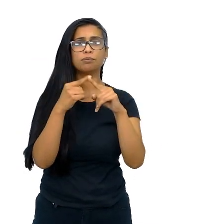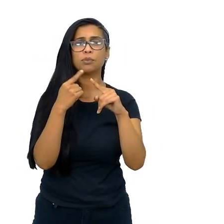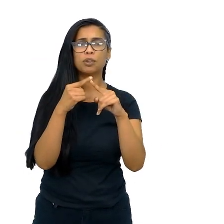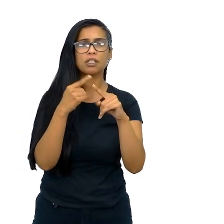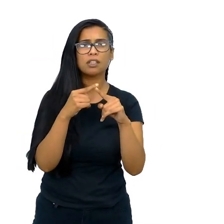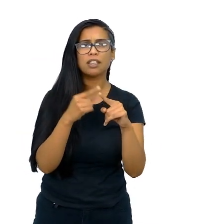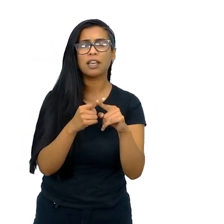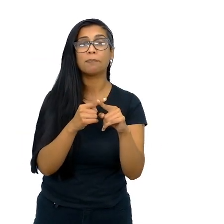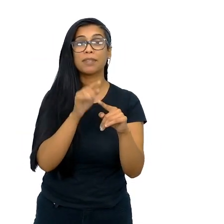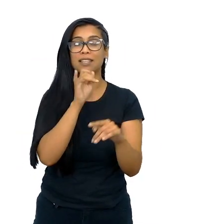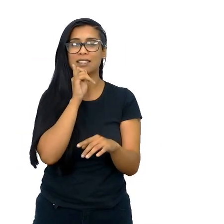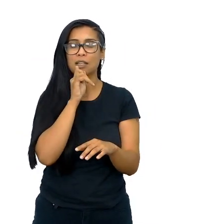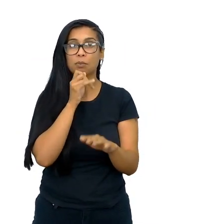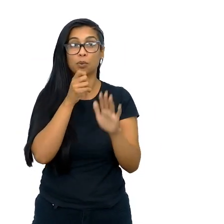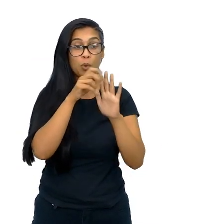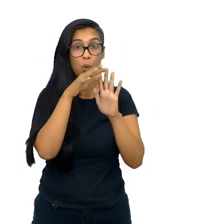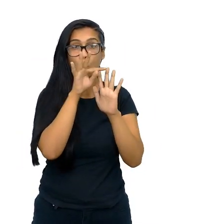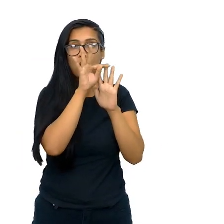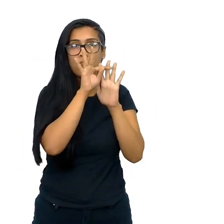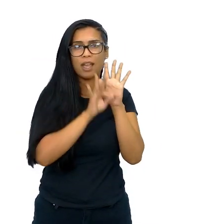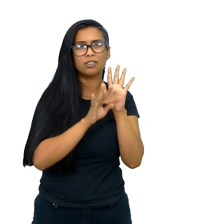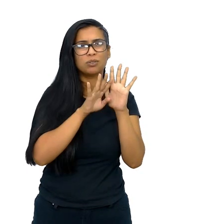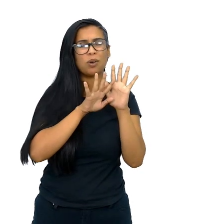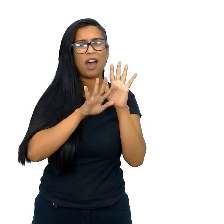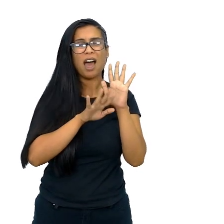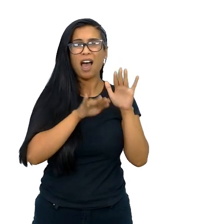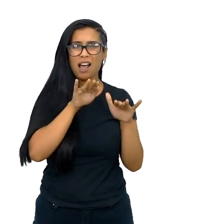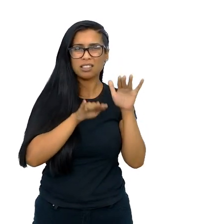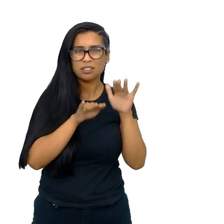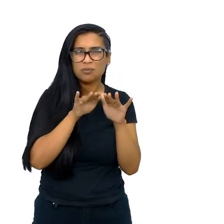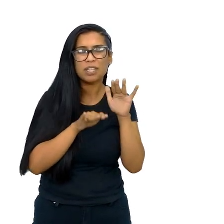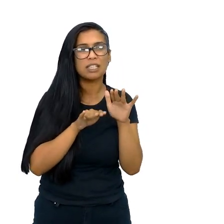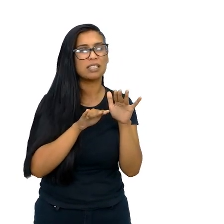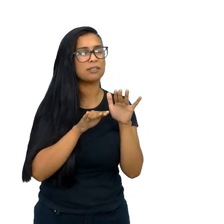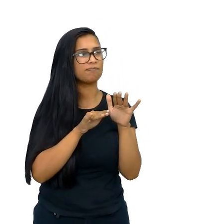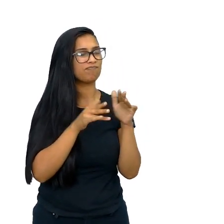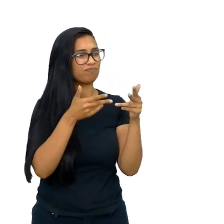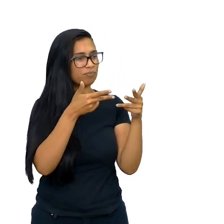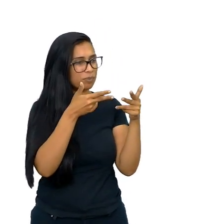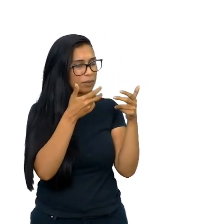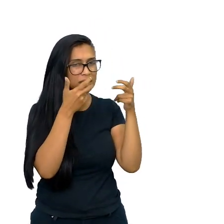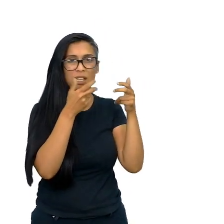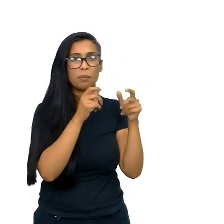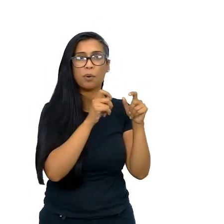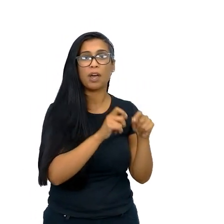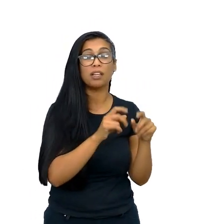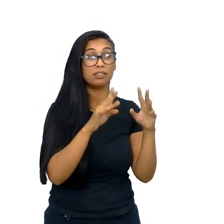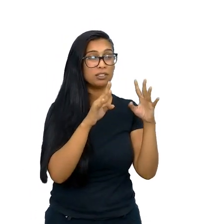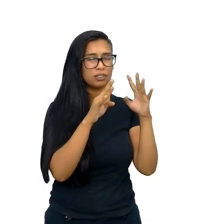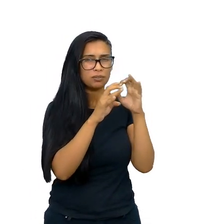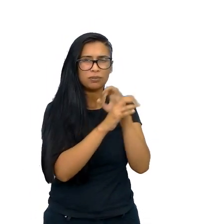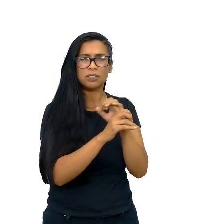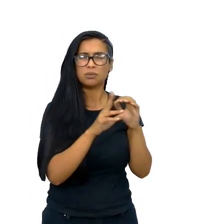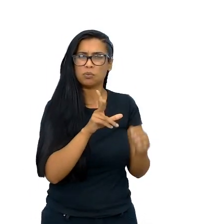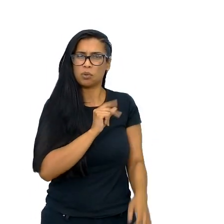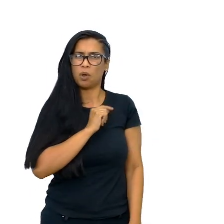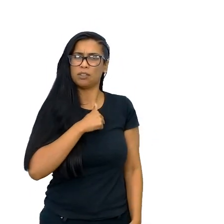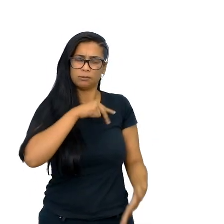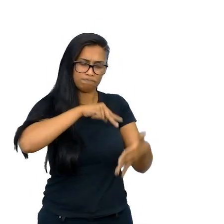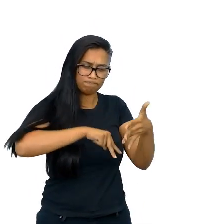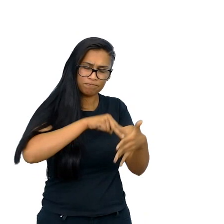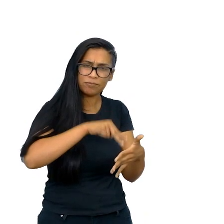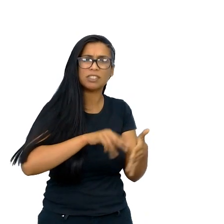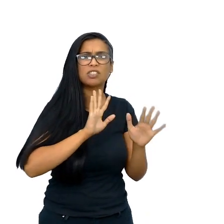de complexidade desses gêneros textuais que vão ser aqui abordados é importante para ampliar e potencializar